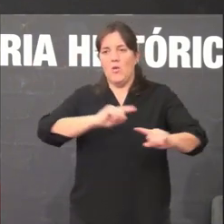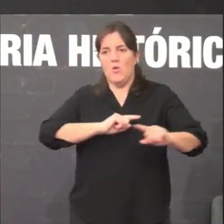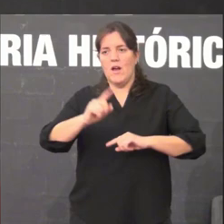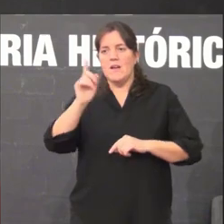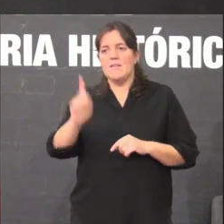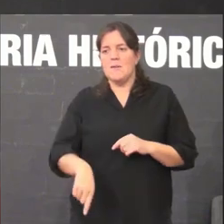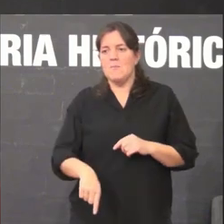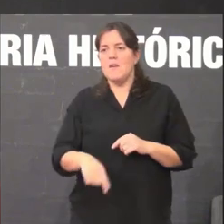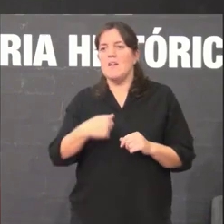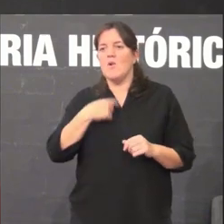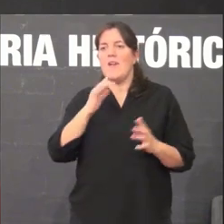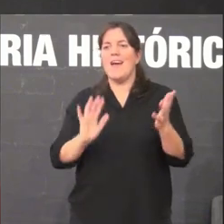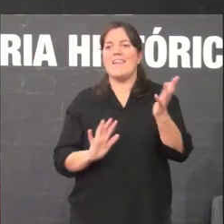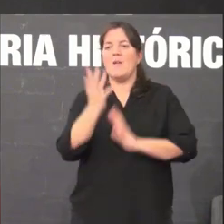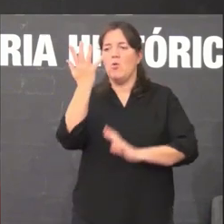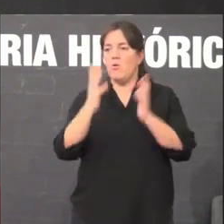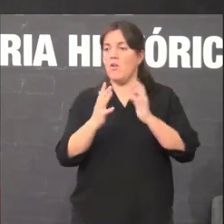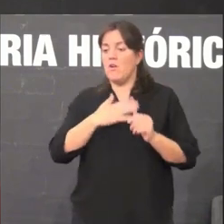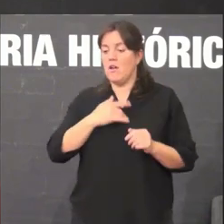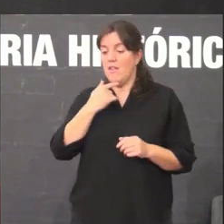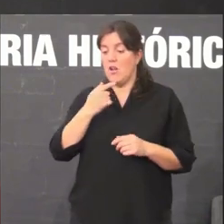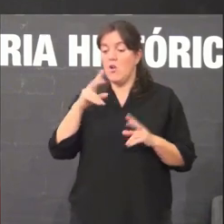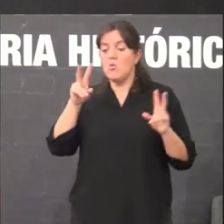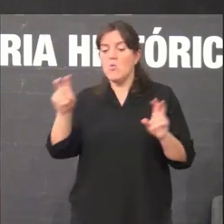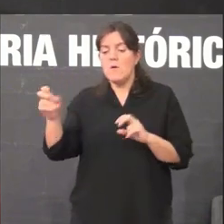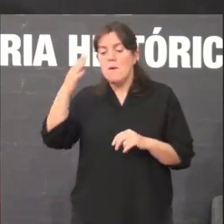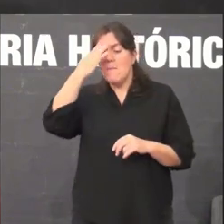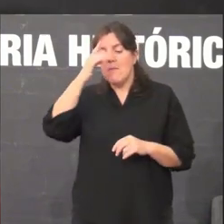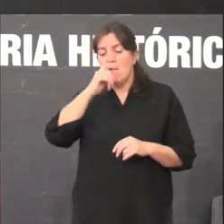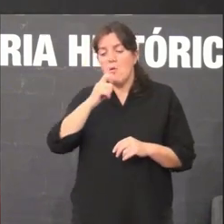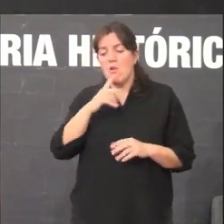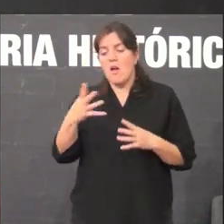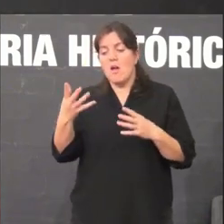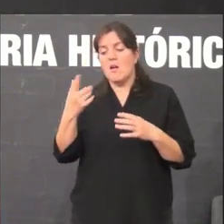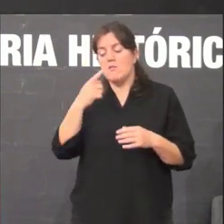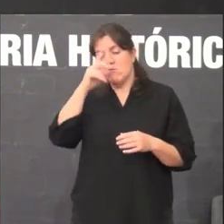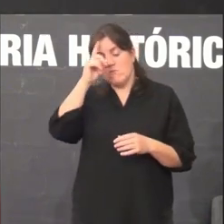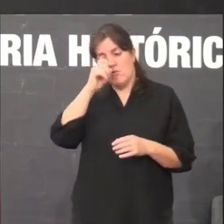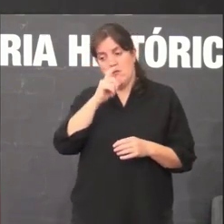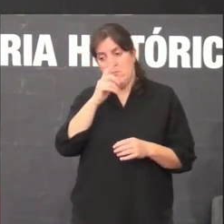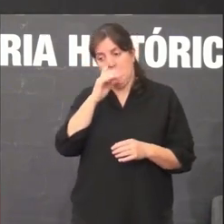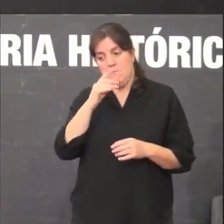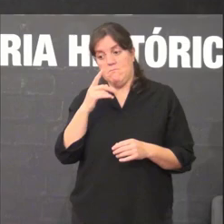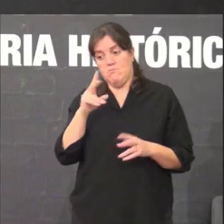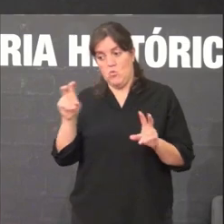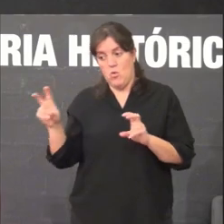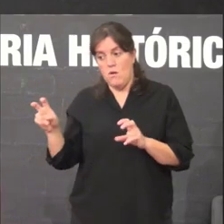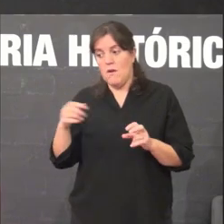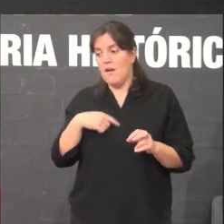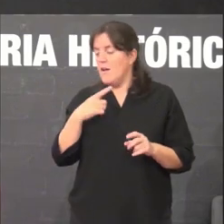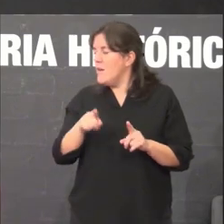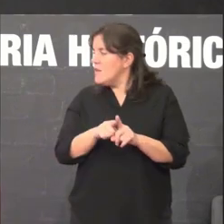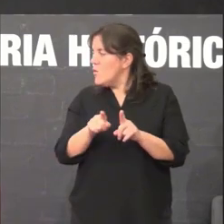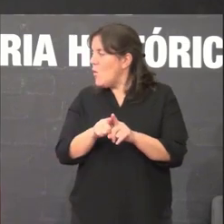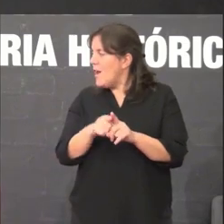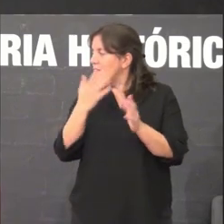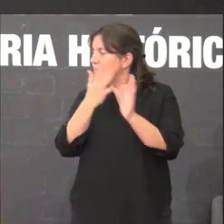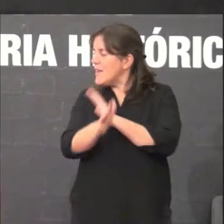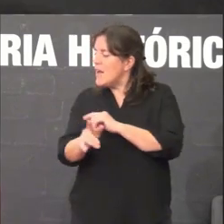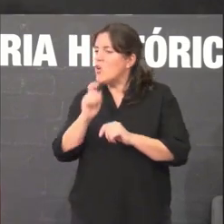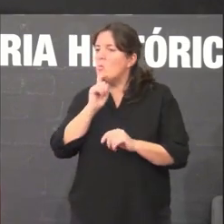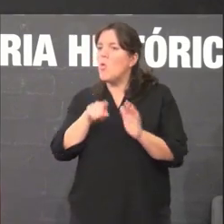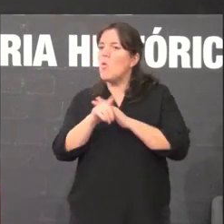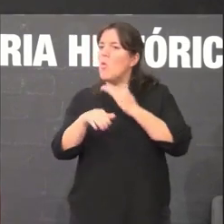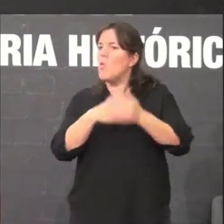Revolução. No fundo, esta nova memória que acompanha aquilo que se pode designar quase como o processo